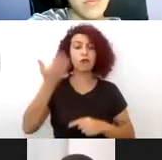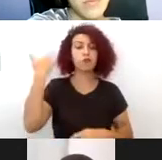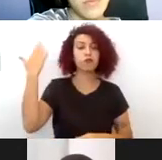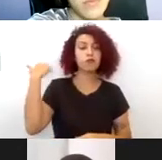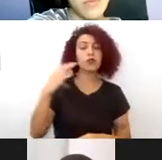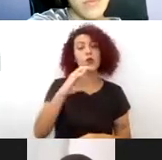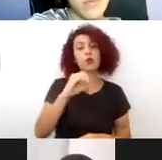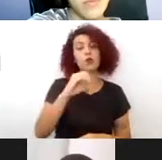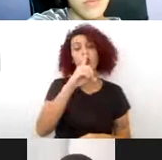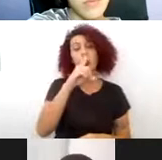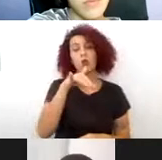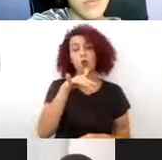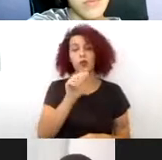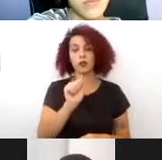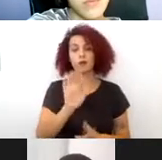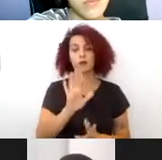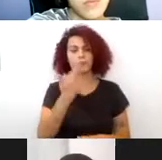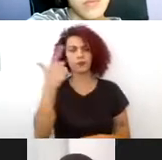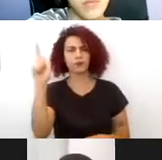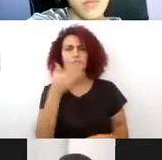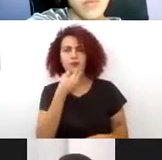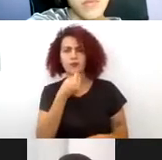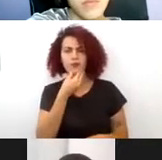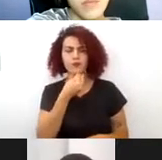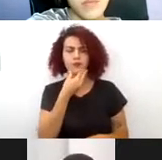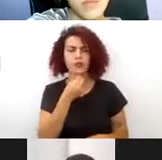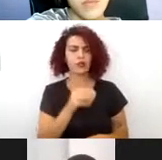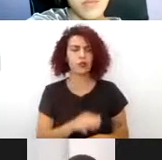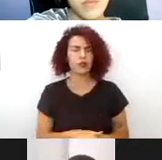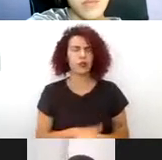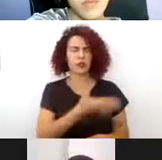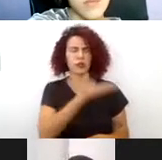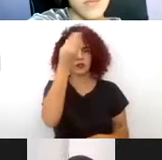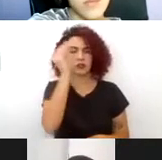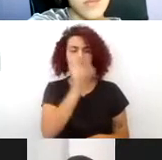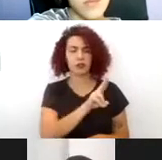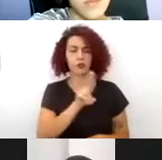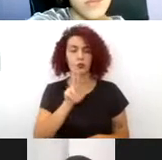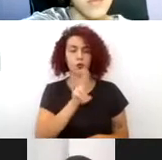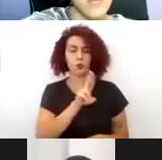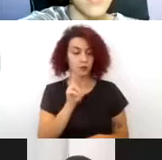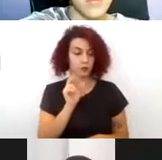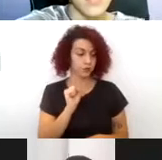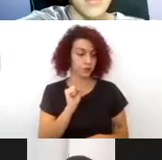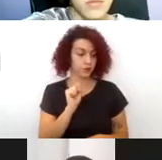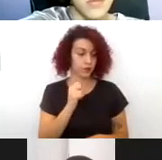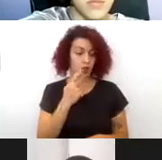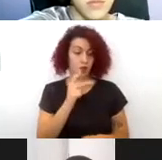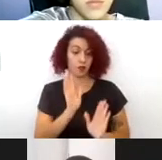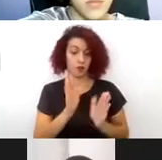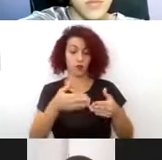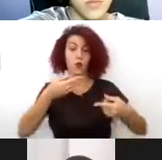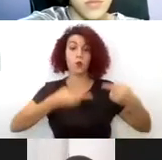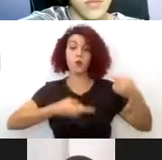aí vem um outro cara o nosso esqueci o nome dele agora que vai para o olhar da política e